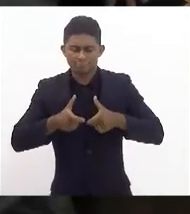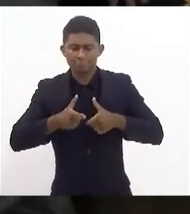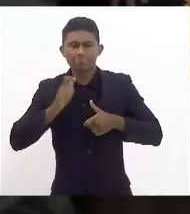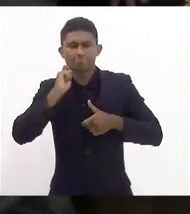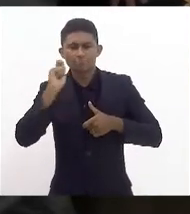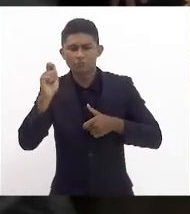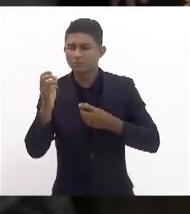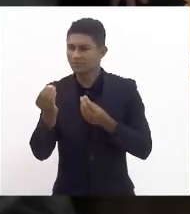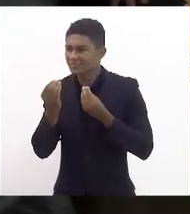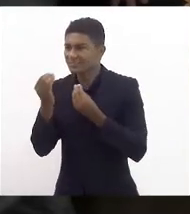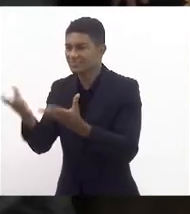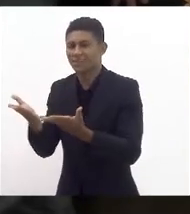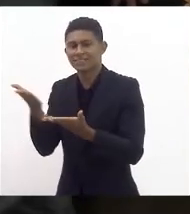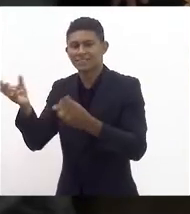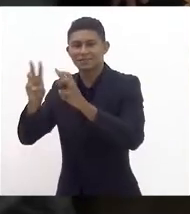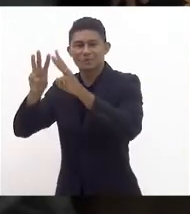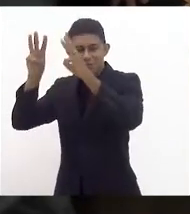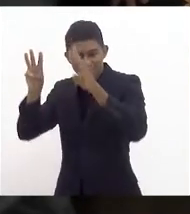ao Museu